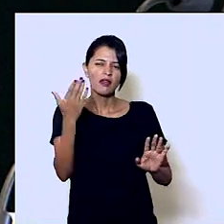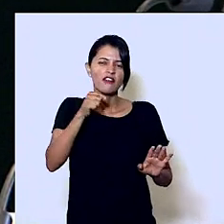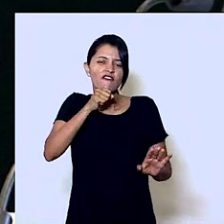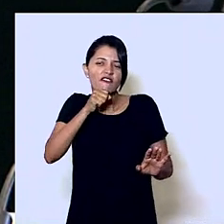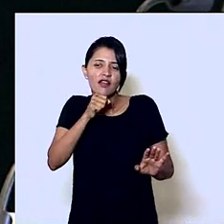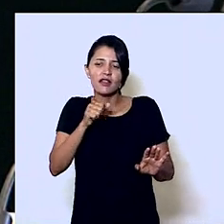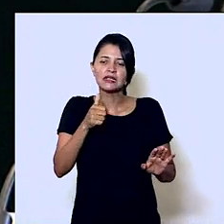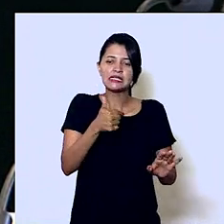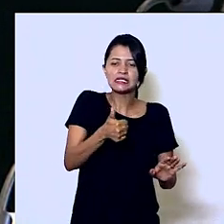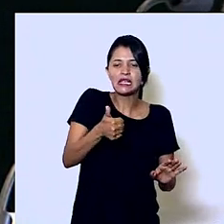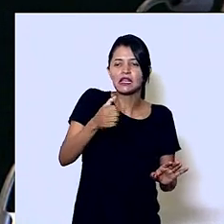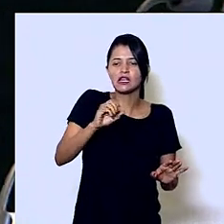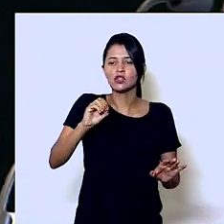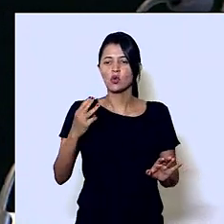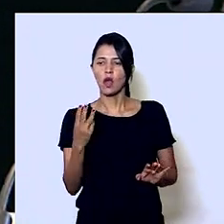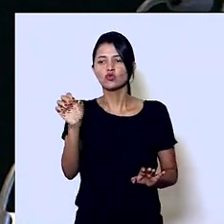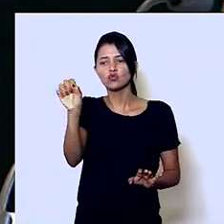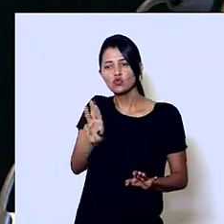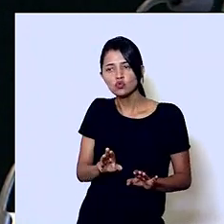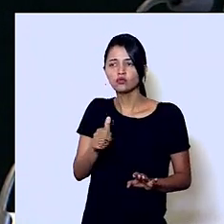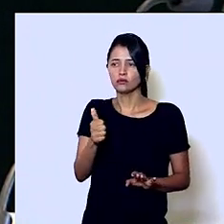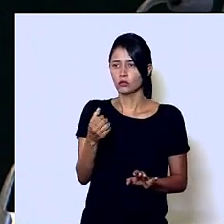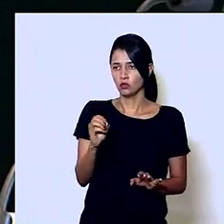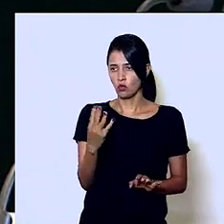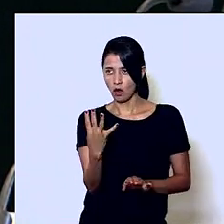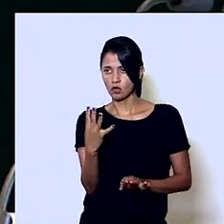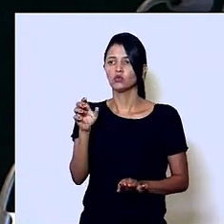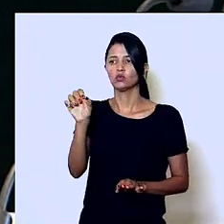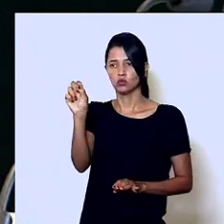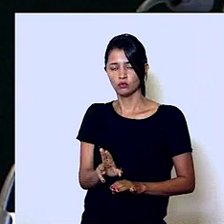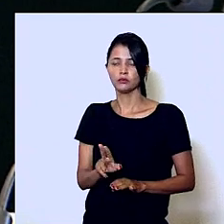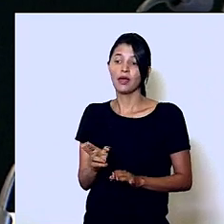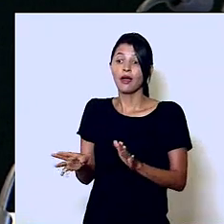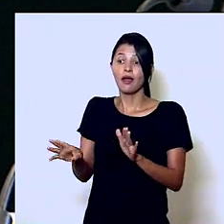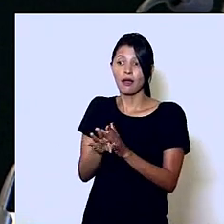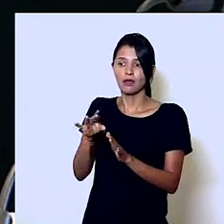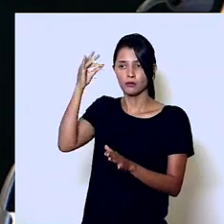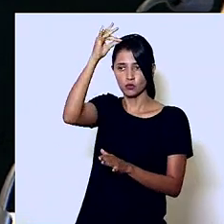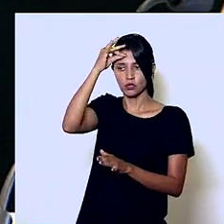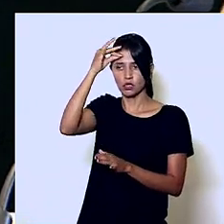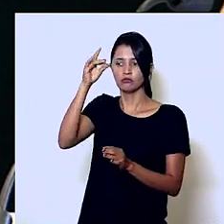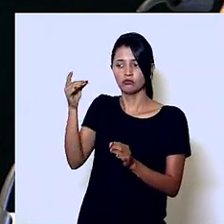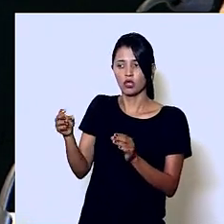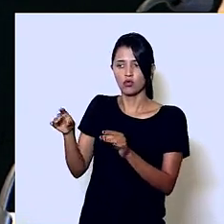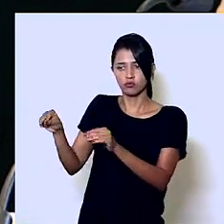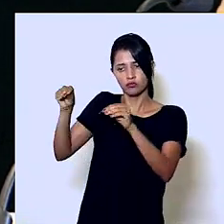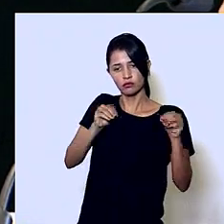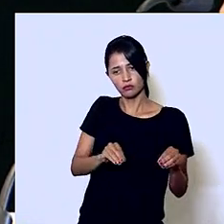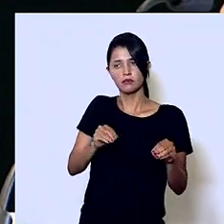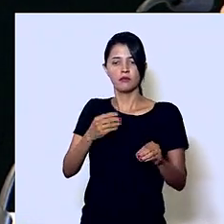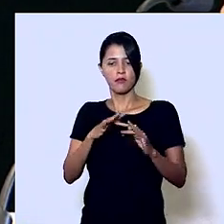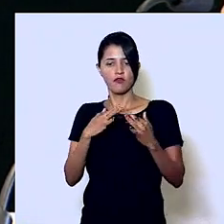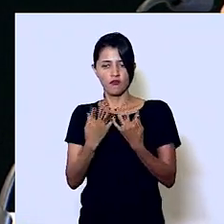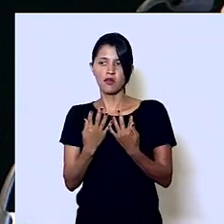coincidência, chegando do Espírito Santo, minha família foi morar na 104 Sul, no apartamento vizinho, no mesmo